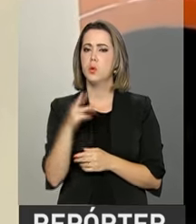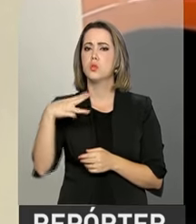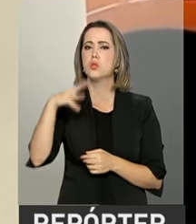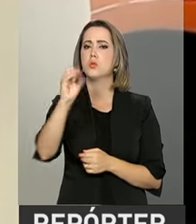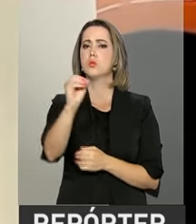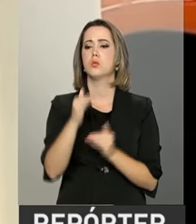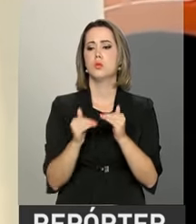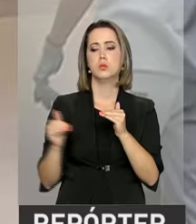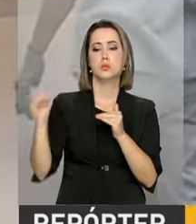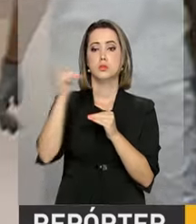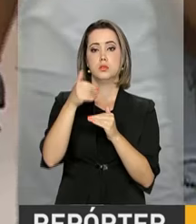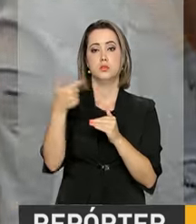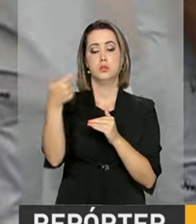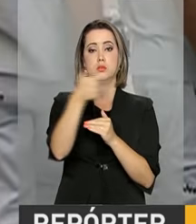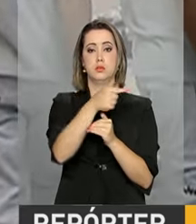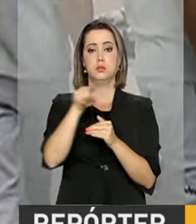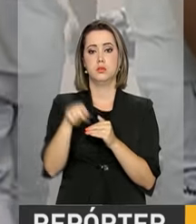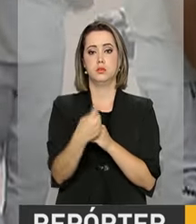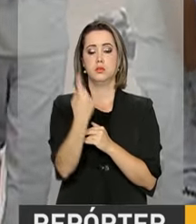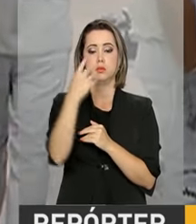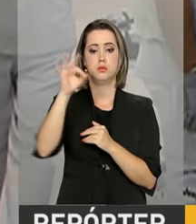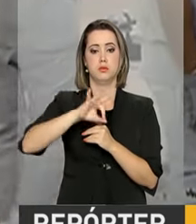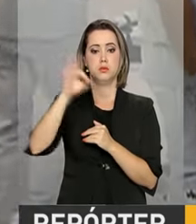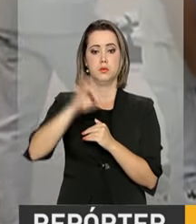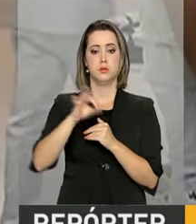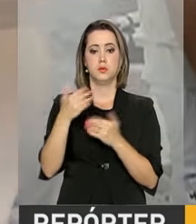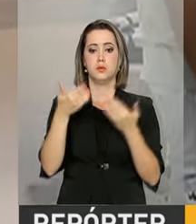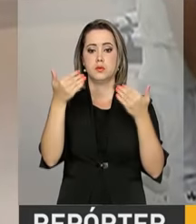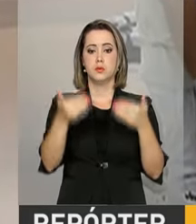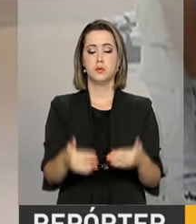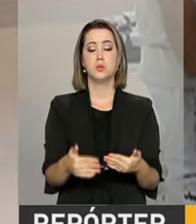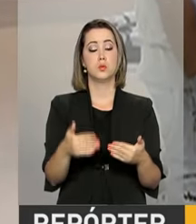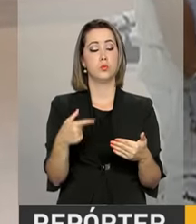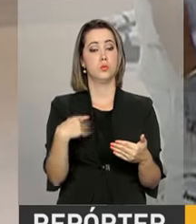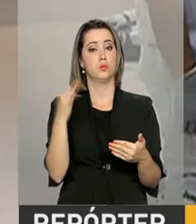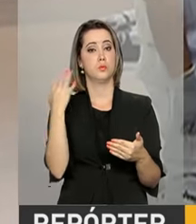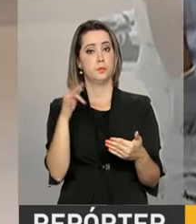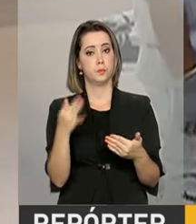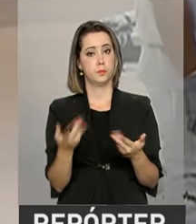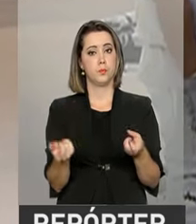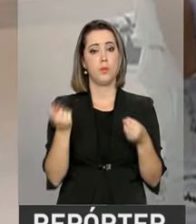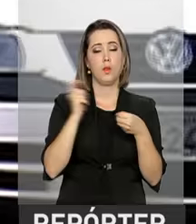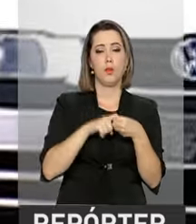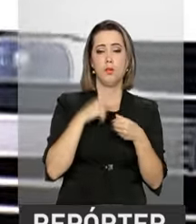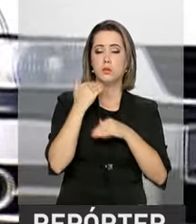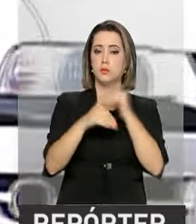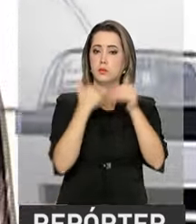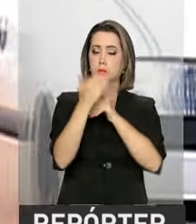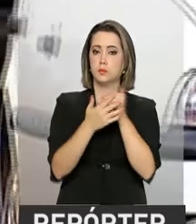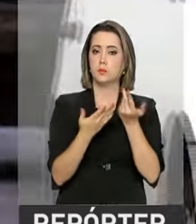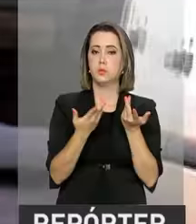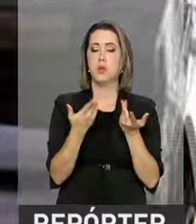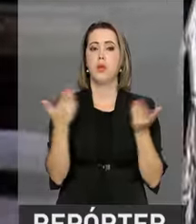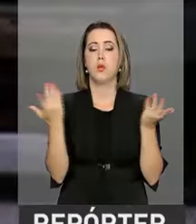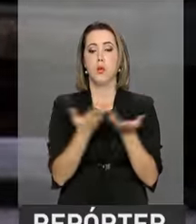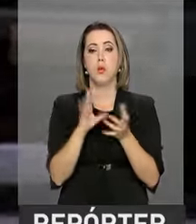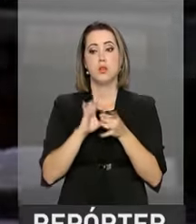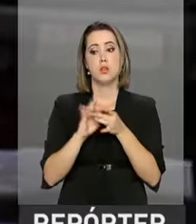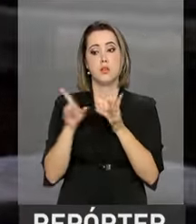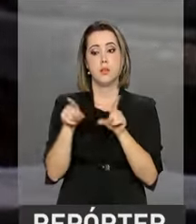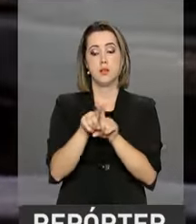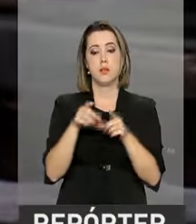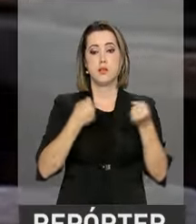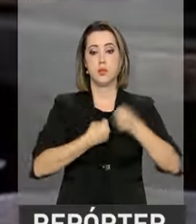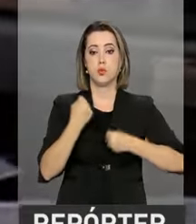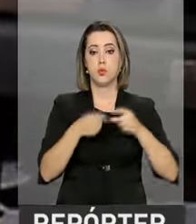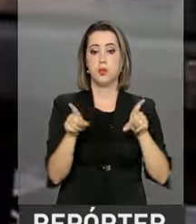cresceu 17,1% frente a fevereiro. Com sinais de retomada do crescimento, o licenciamento de veículos